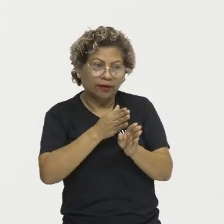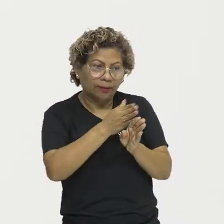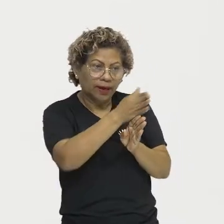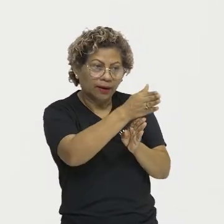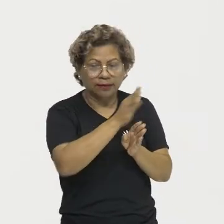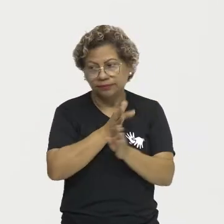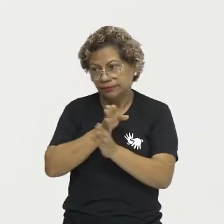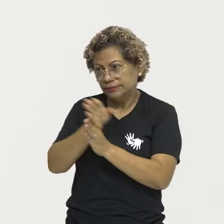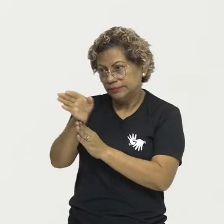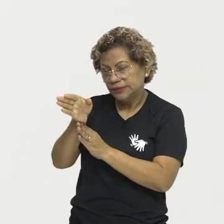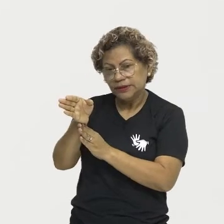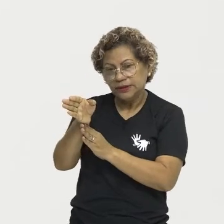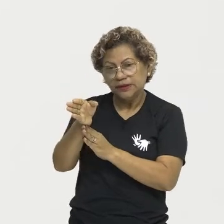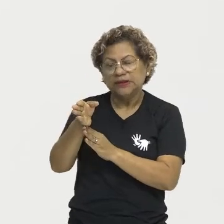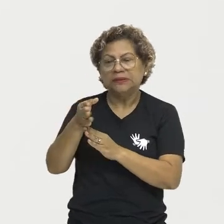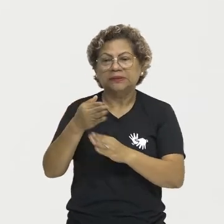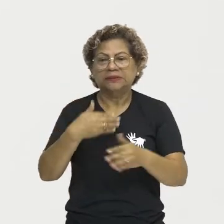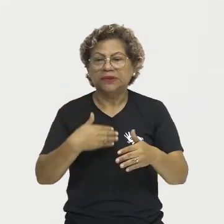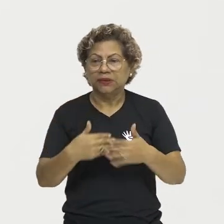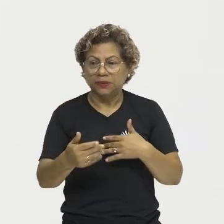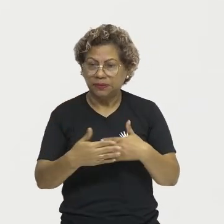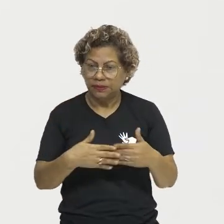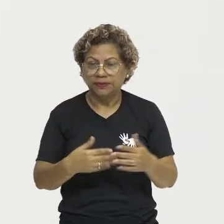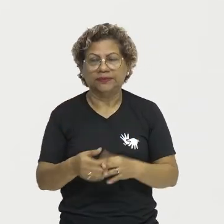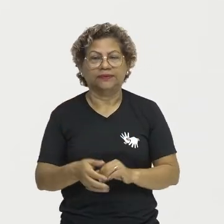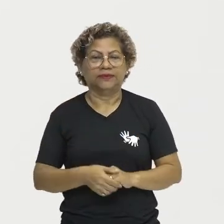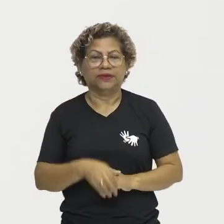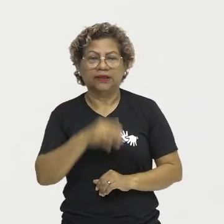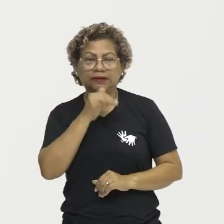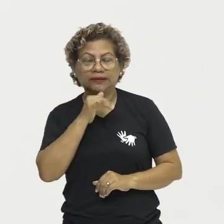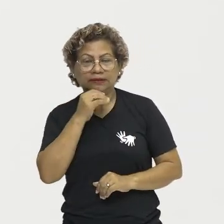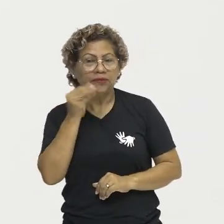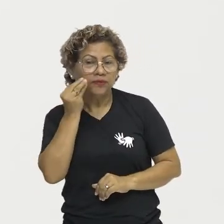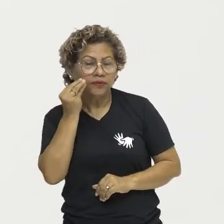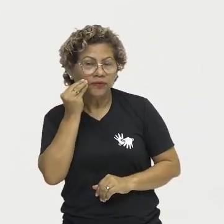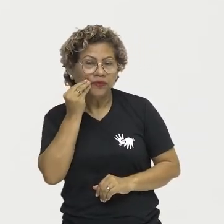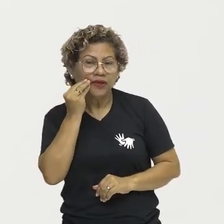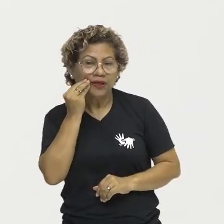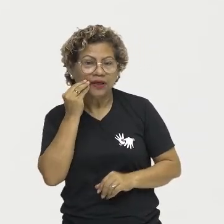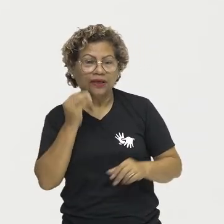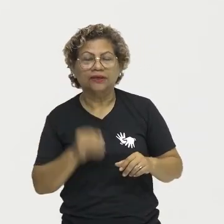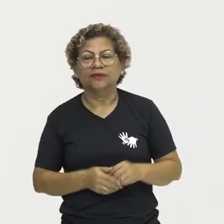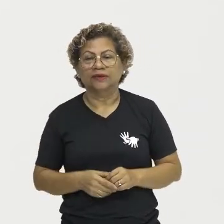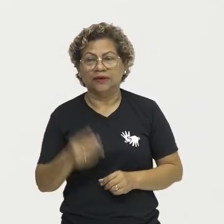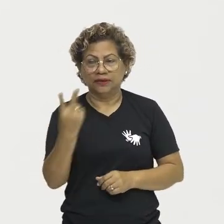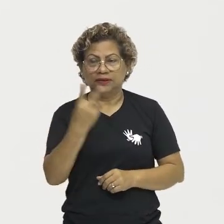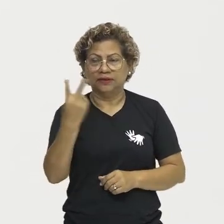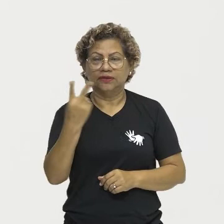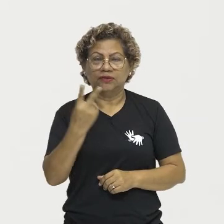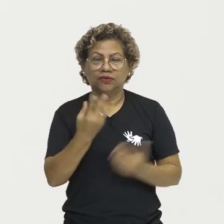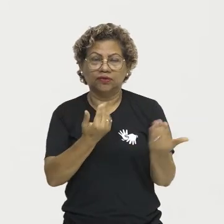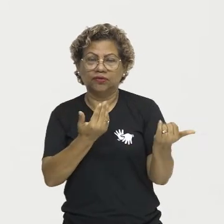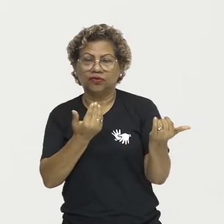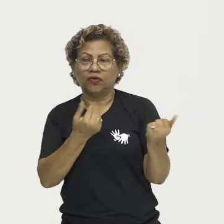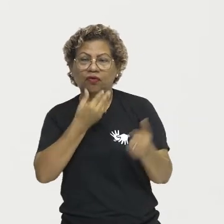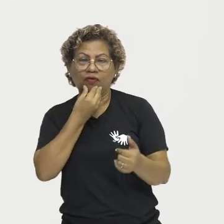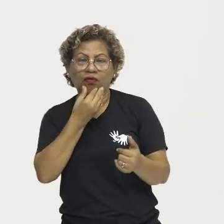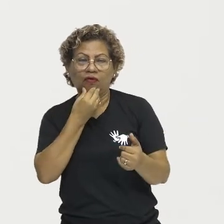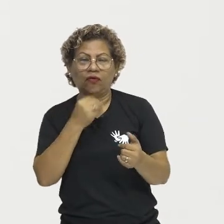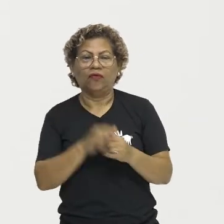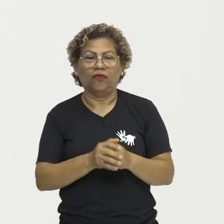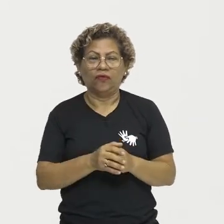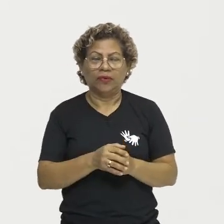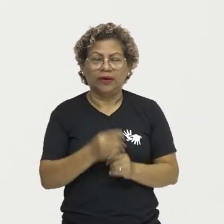uma direção qualquer. Como temos aí no exemplo da figura dessas pessoas puxando o barco. Cada um exerce